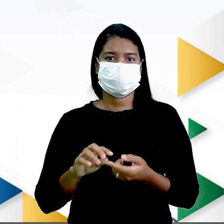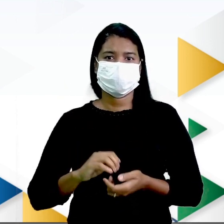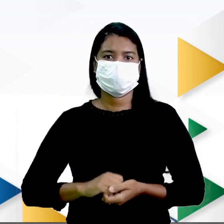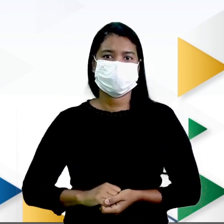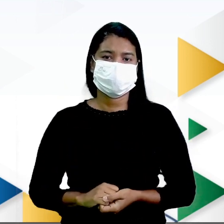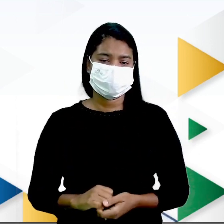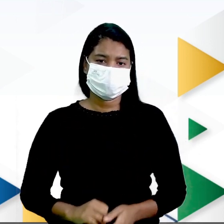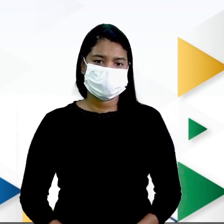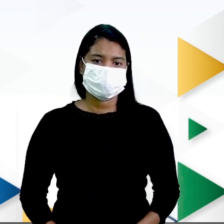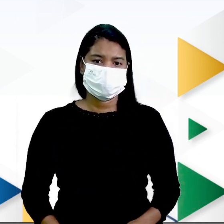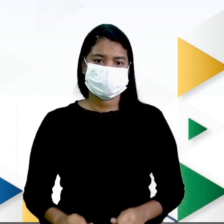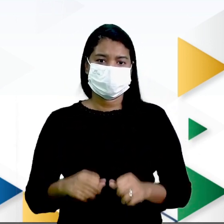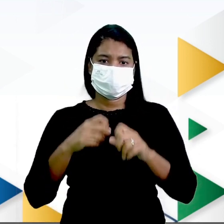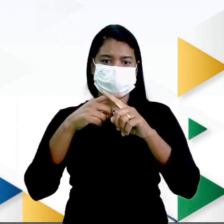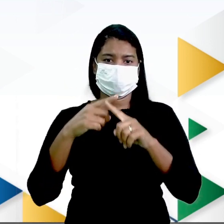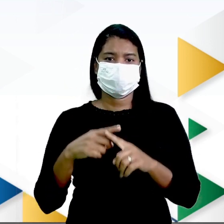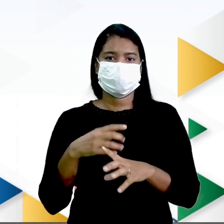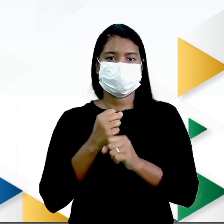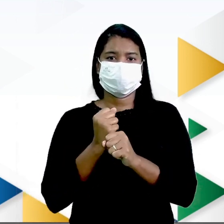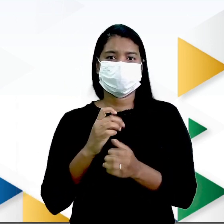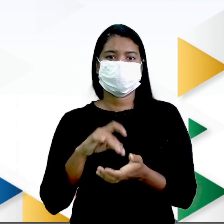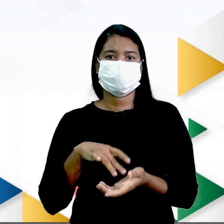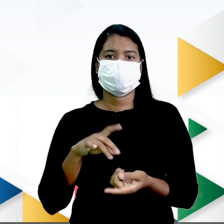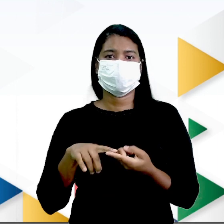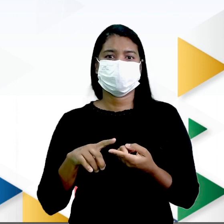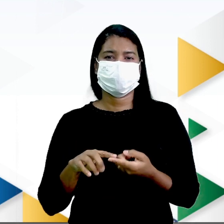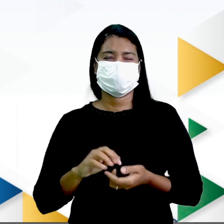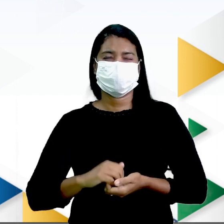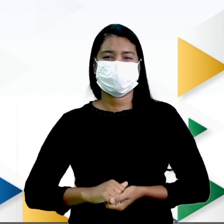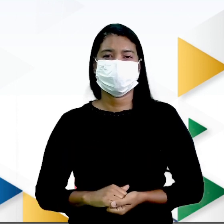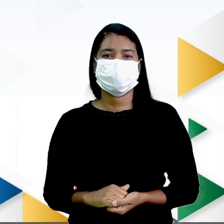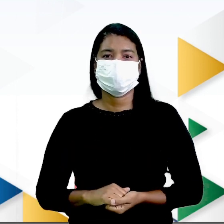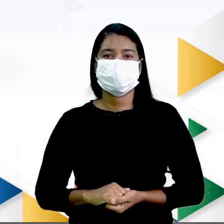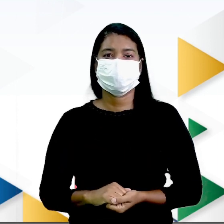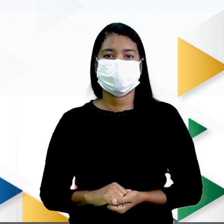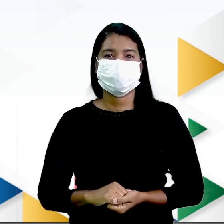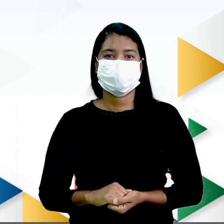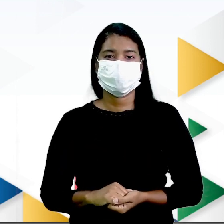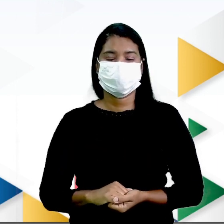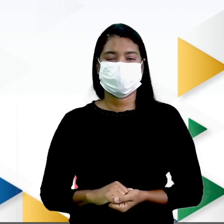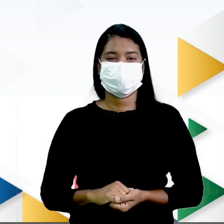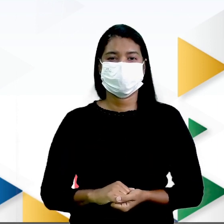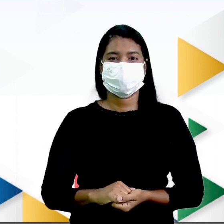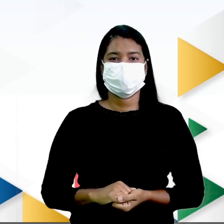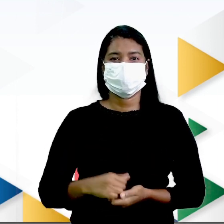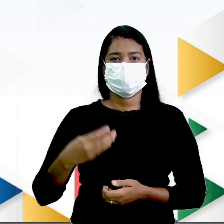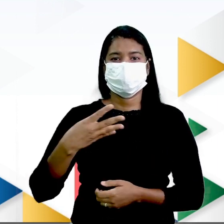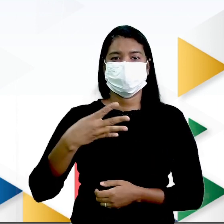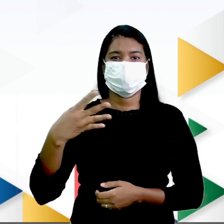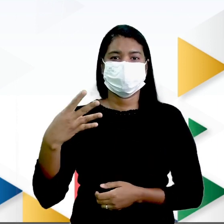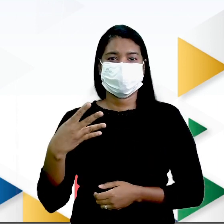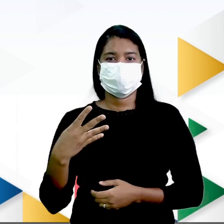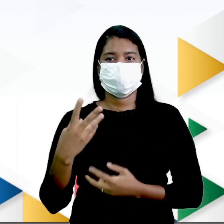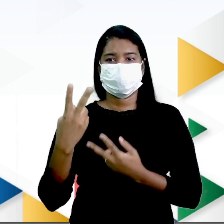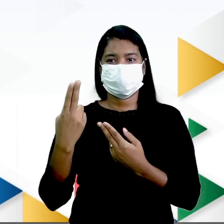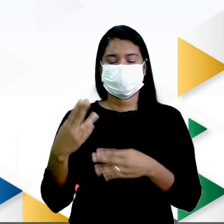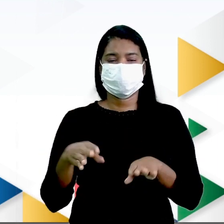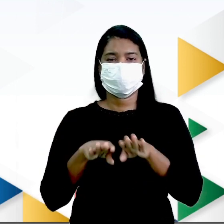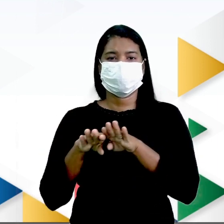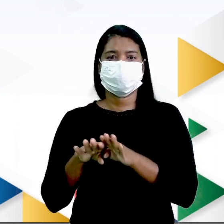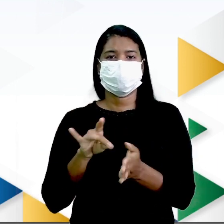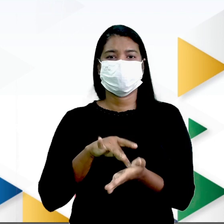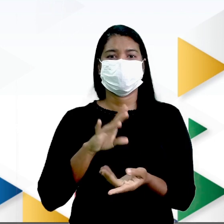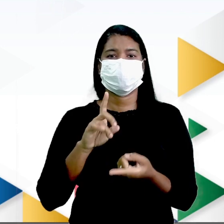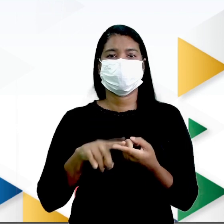isso? Multiplicando, né? N vezes 144 para poder igualar. E depois eu multiplico